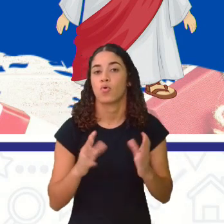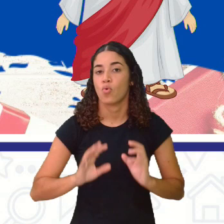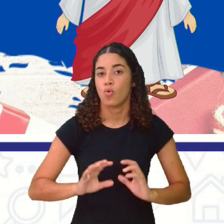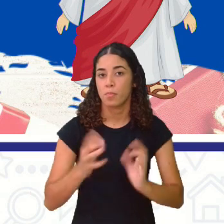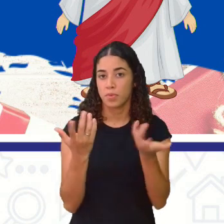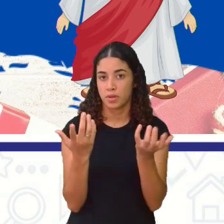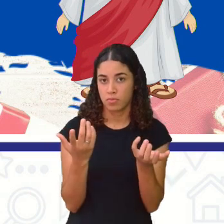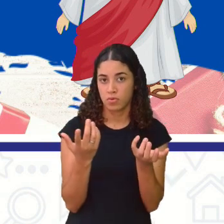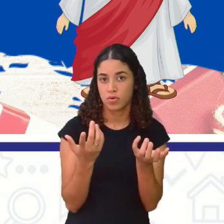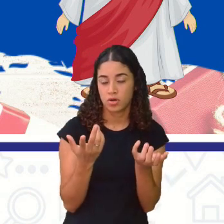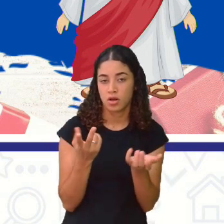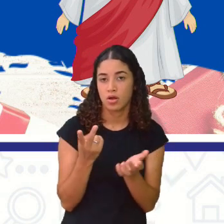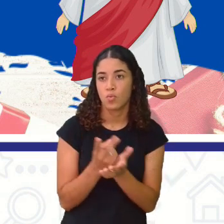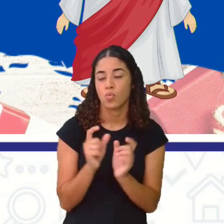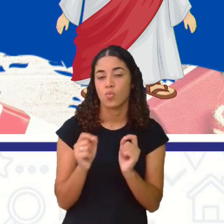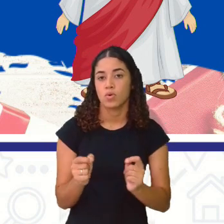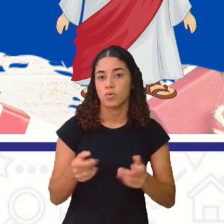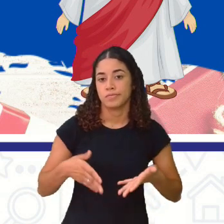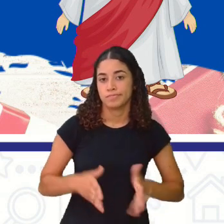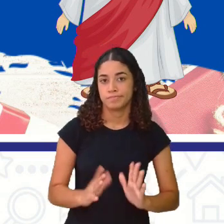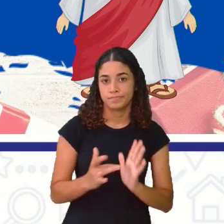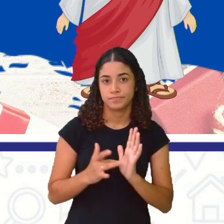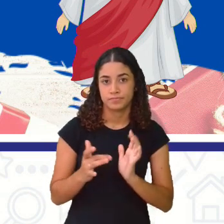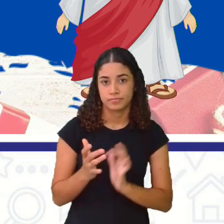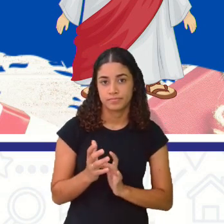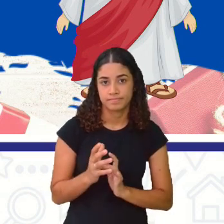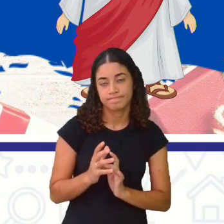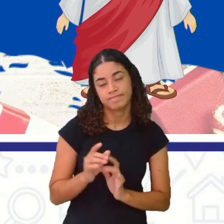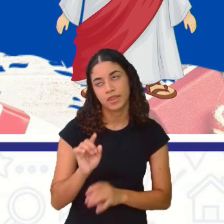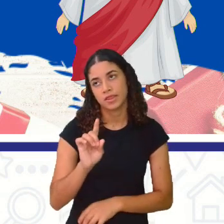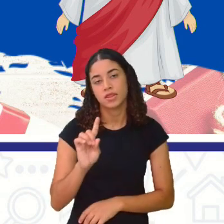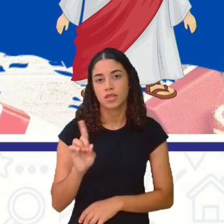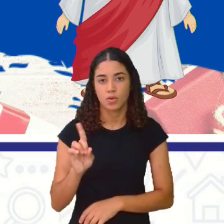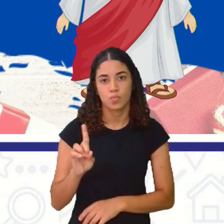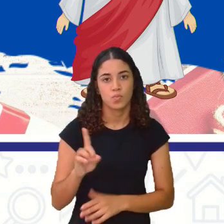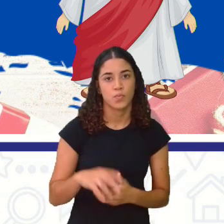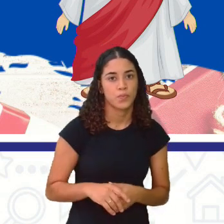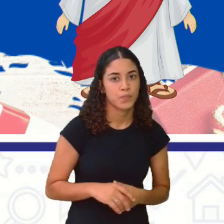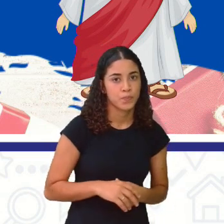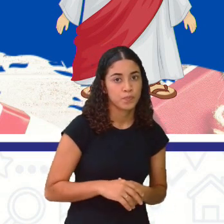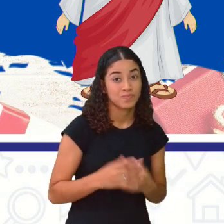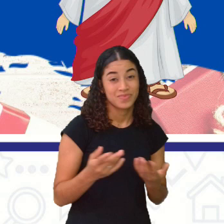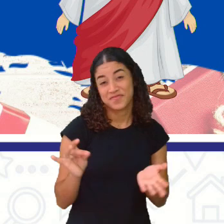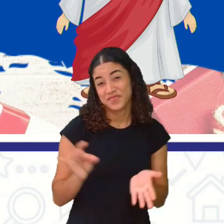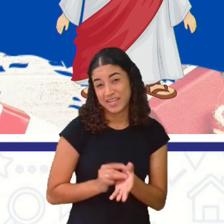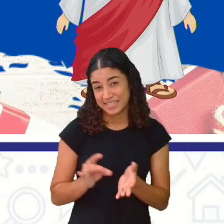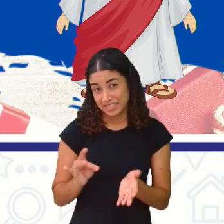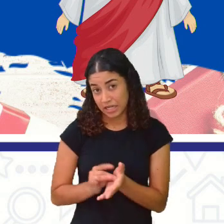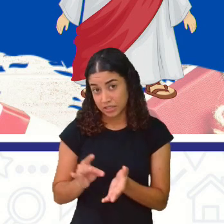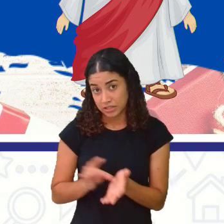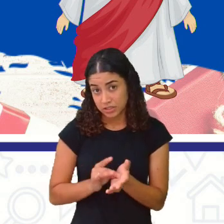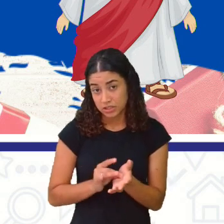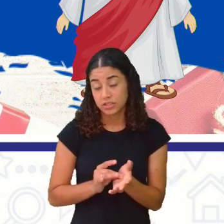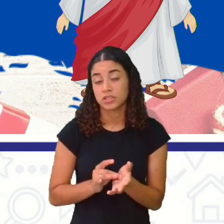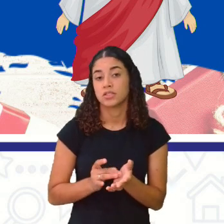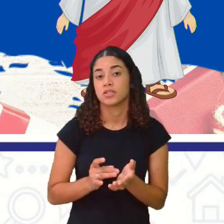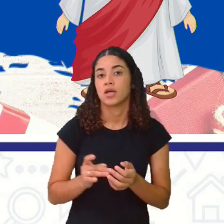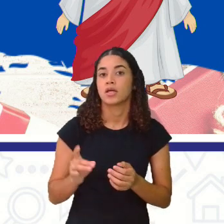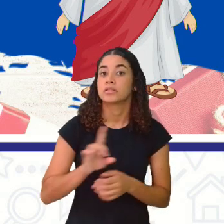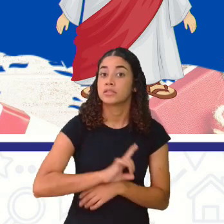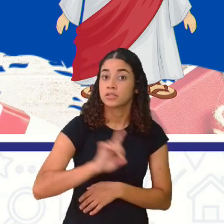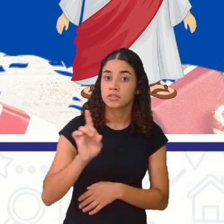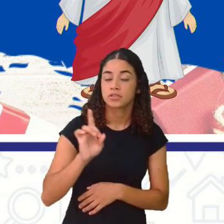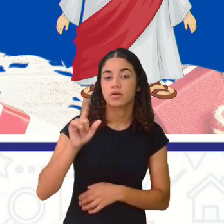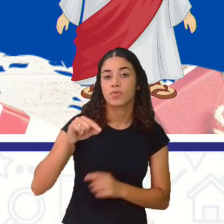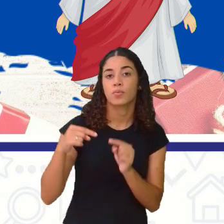comemorar desde sempre ali o nascimento de Cristo? Não. Na realidade, essa data, né, ela estava